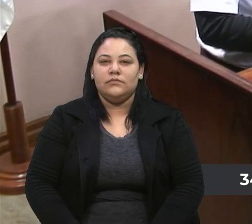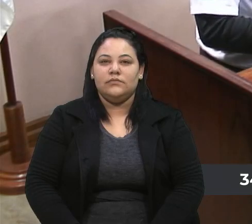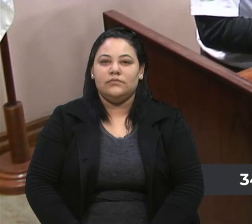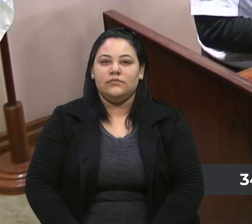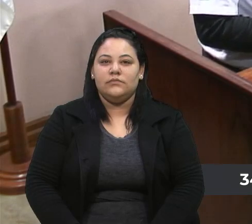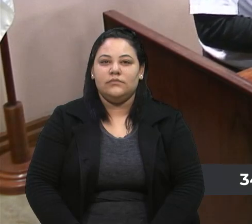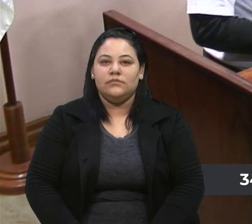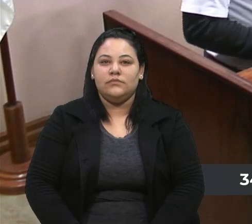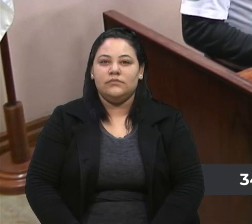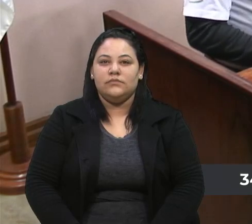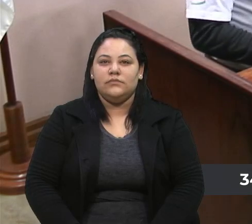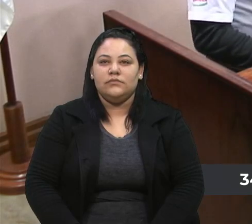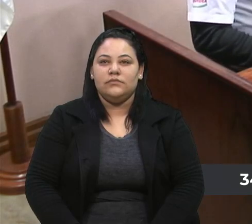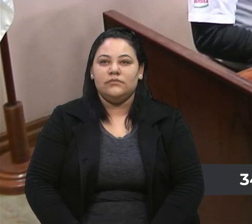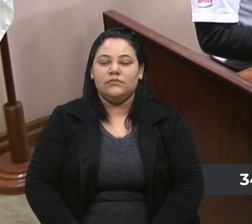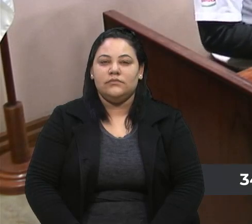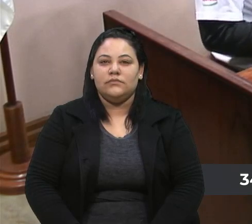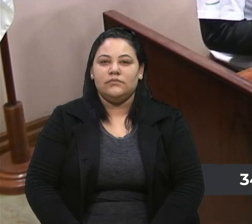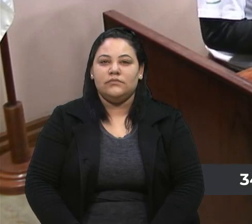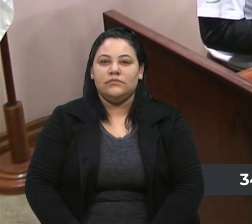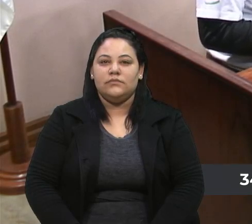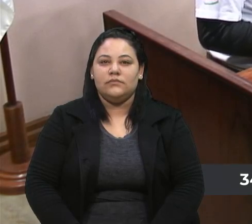1,50 m.